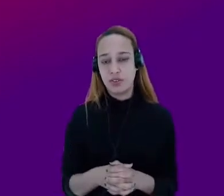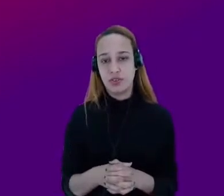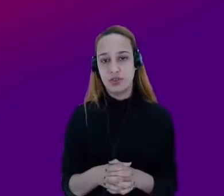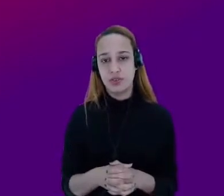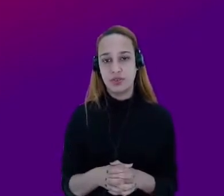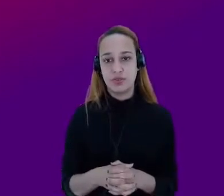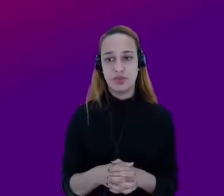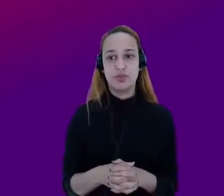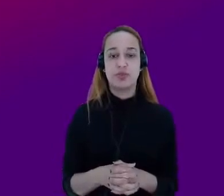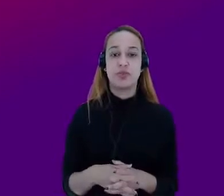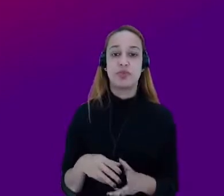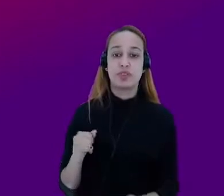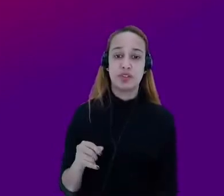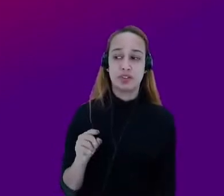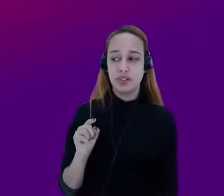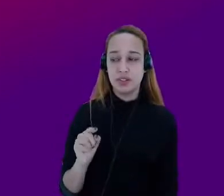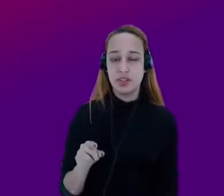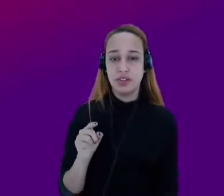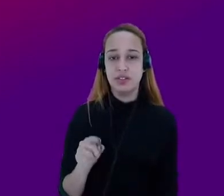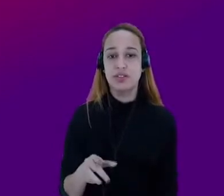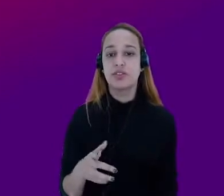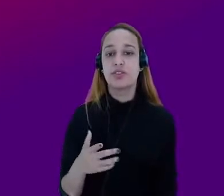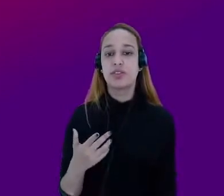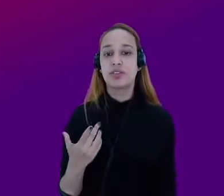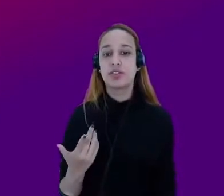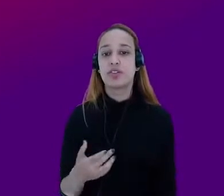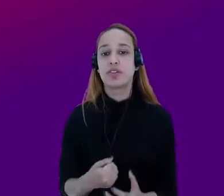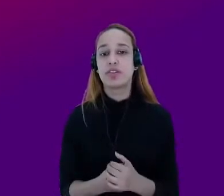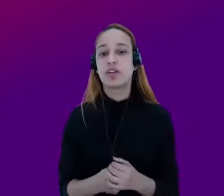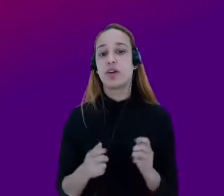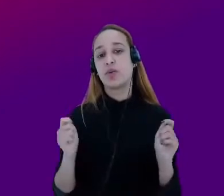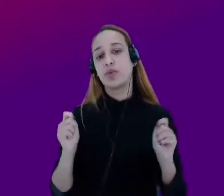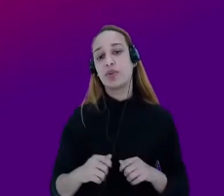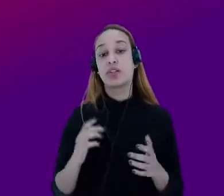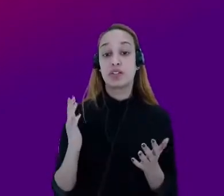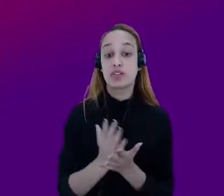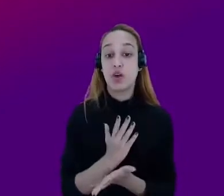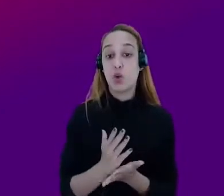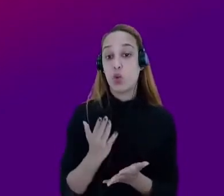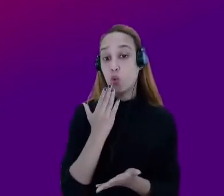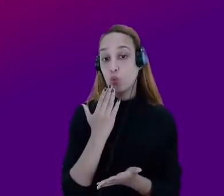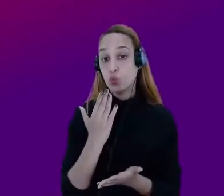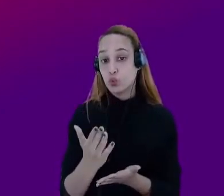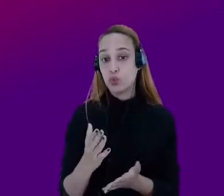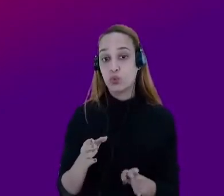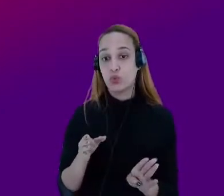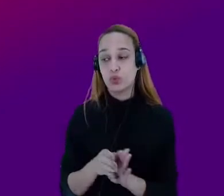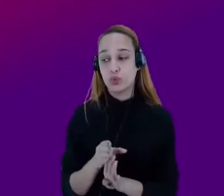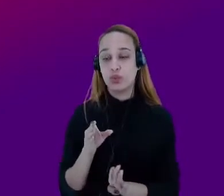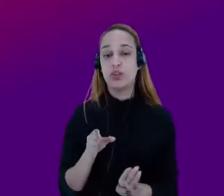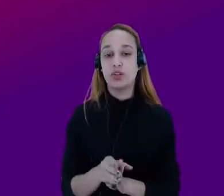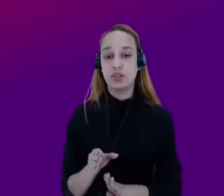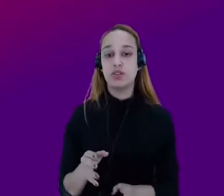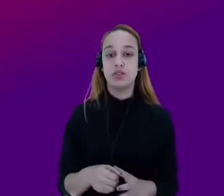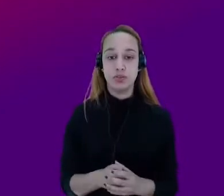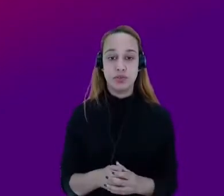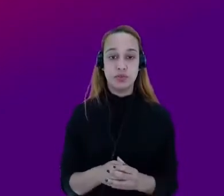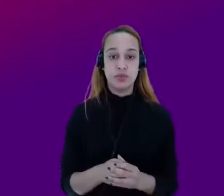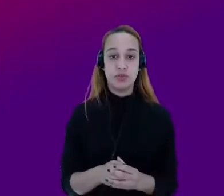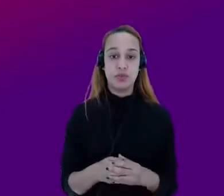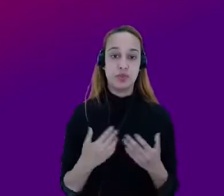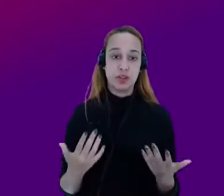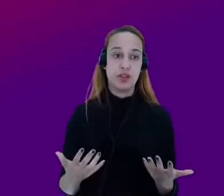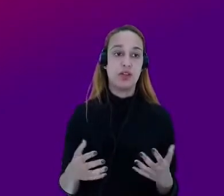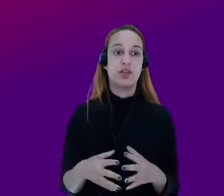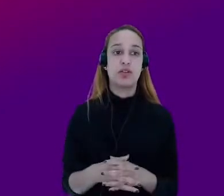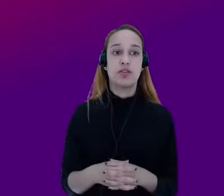na internet alguém para te oferecer algum tipo de consultoria para investimento, plataformas